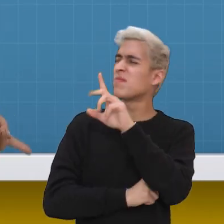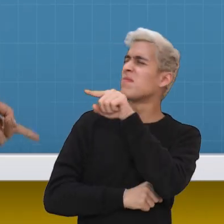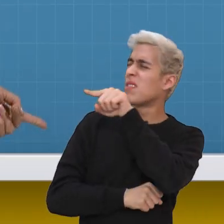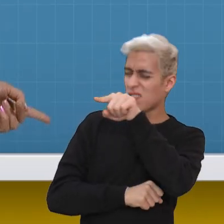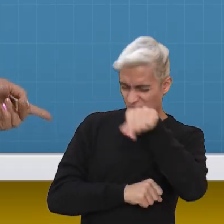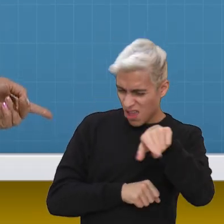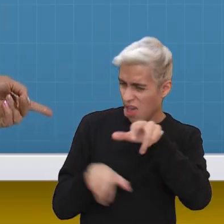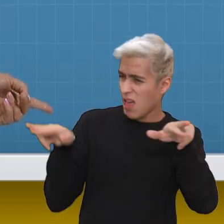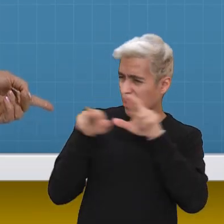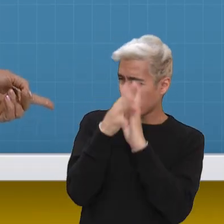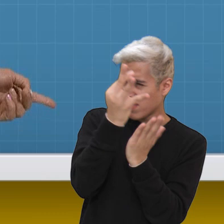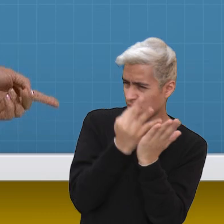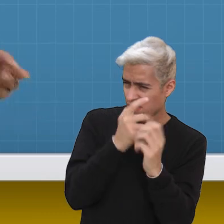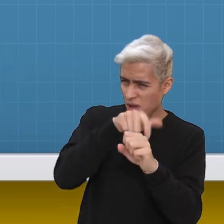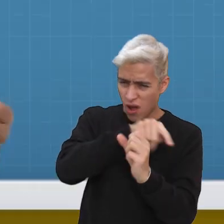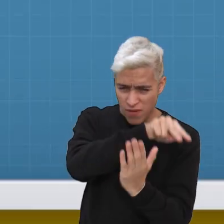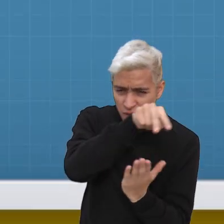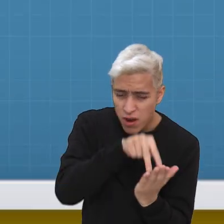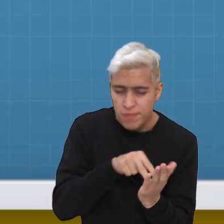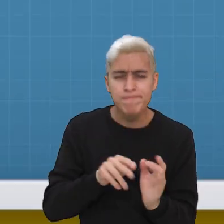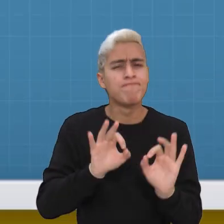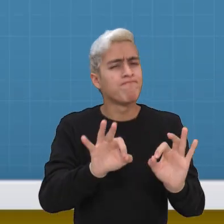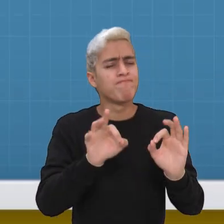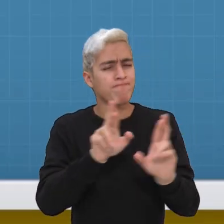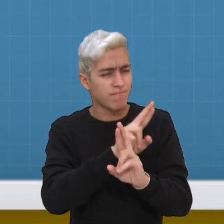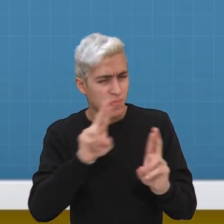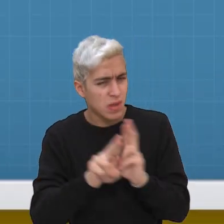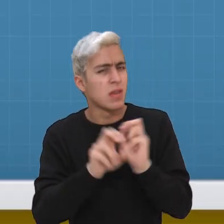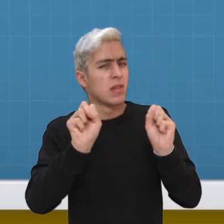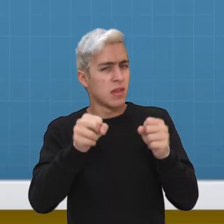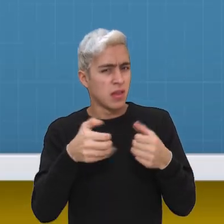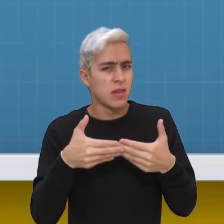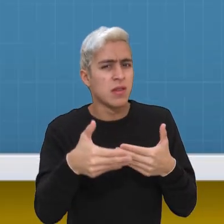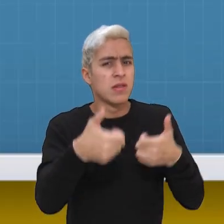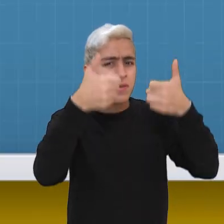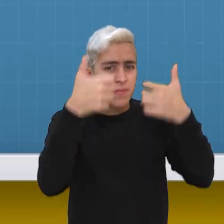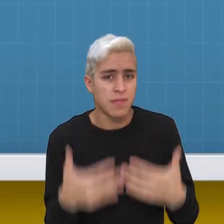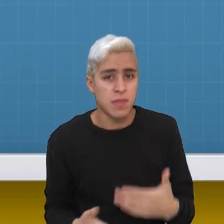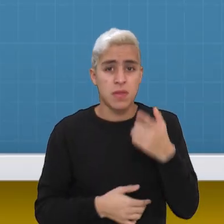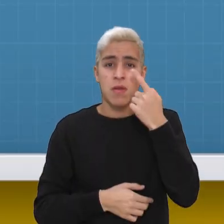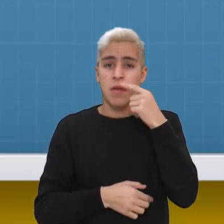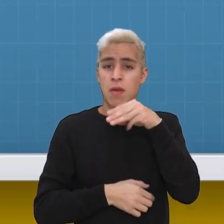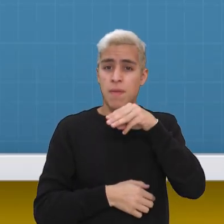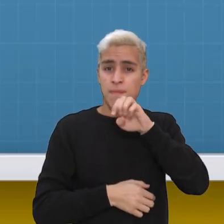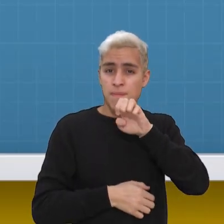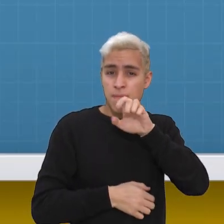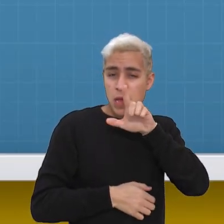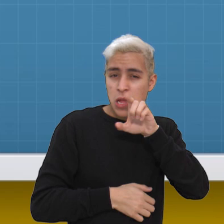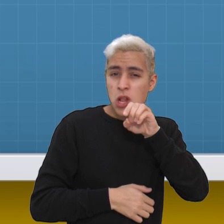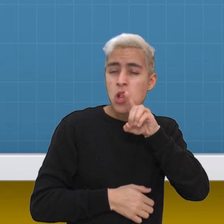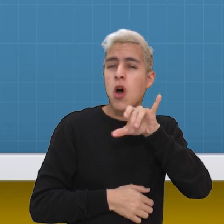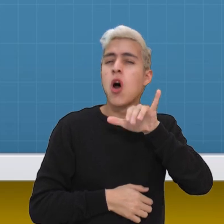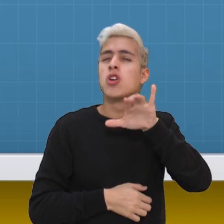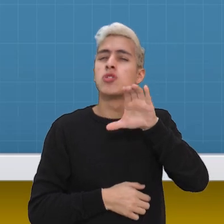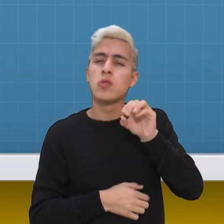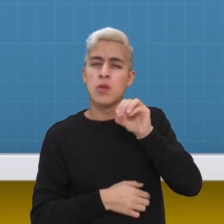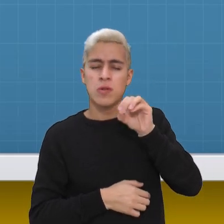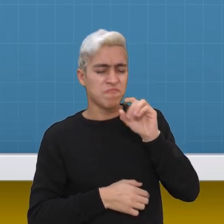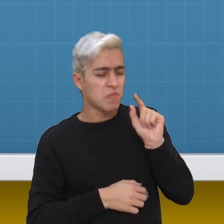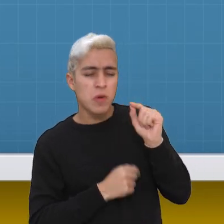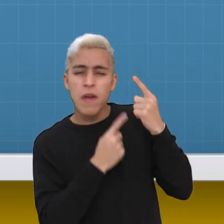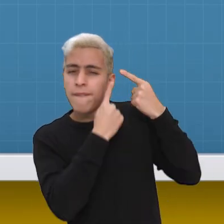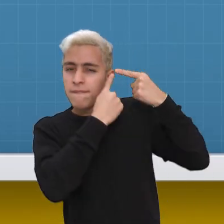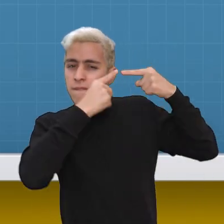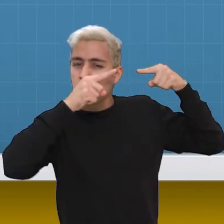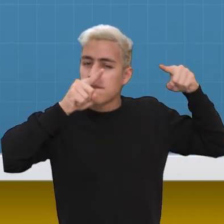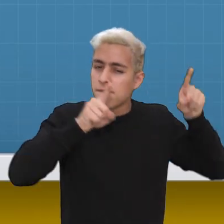isso tem a ver com o texto quando eu vou ler? Claro que sim, já nós vamos ver isso. Melódico, que traz uma